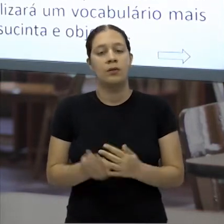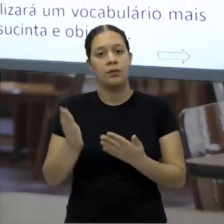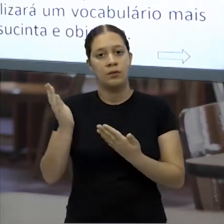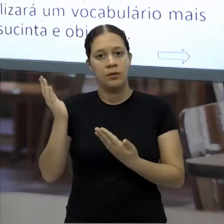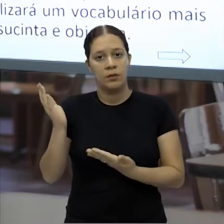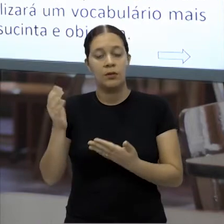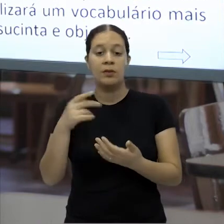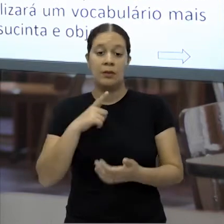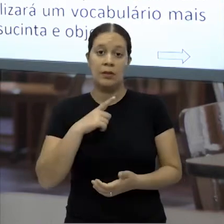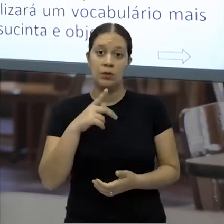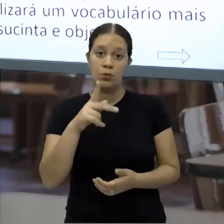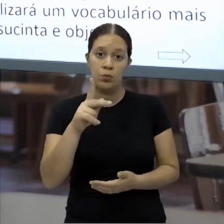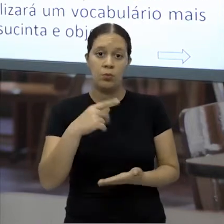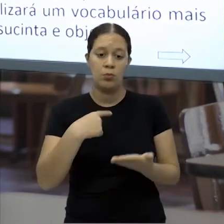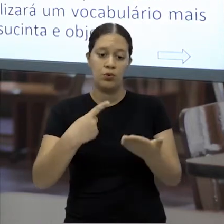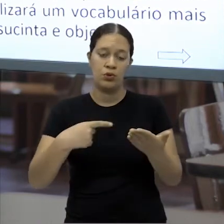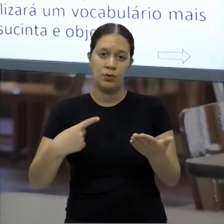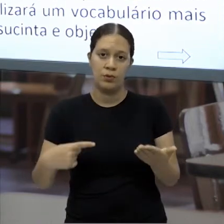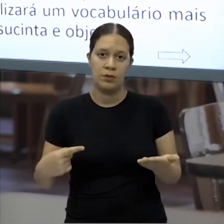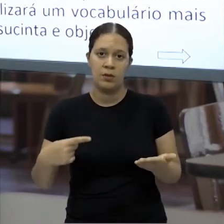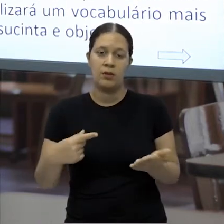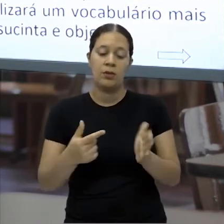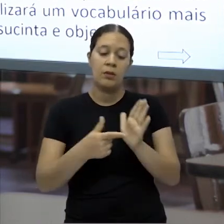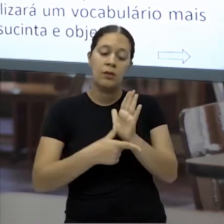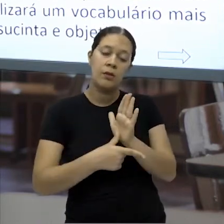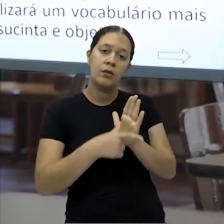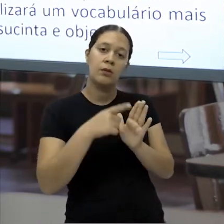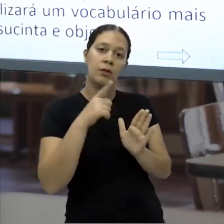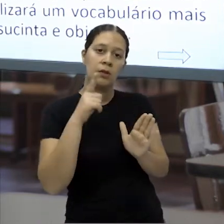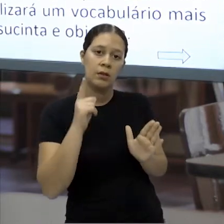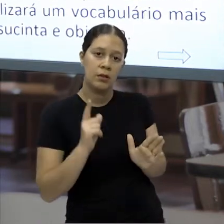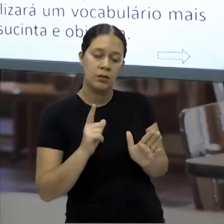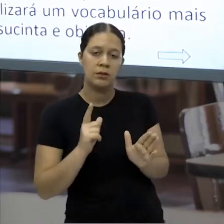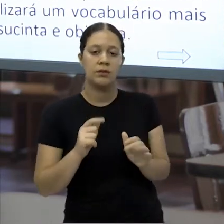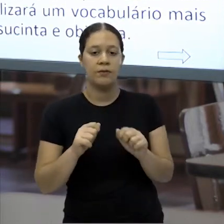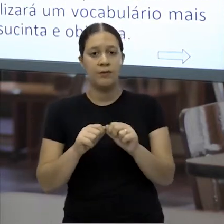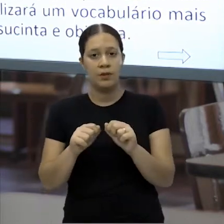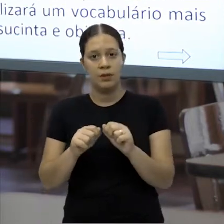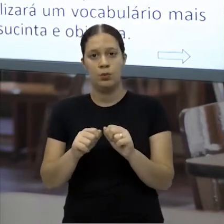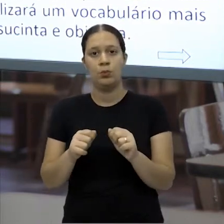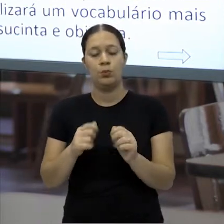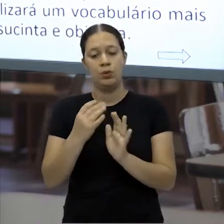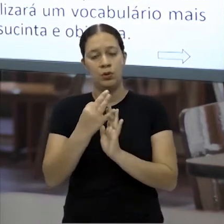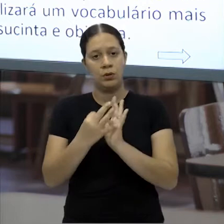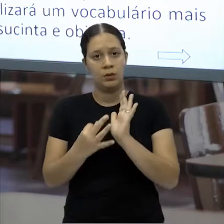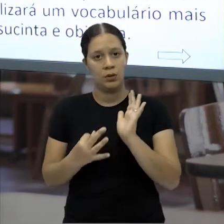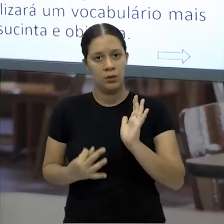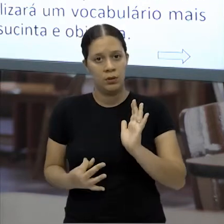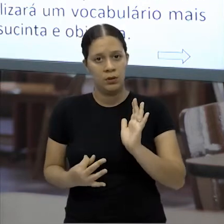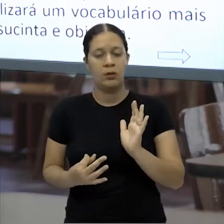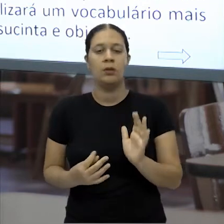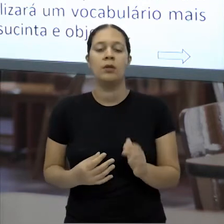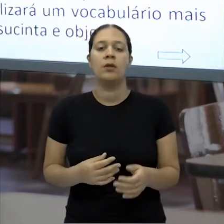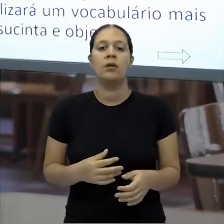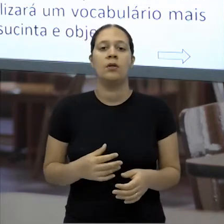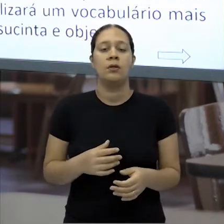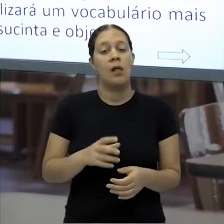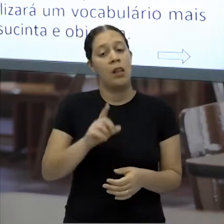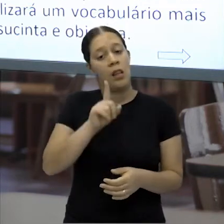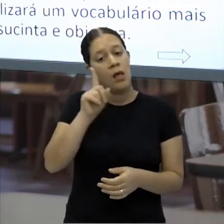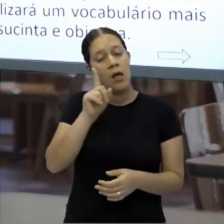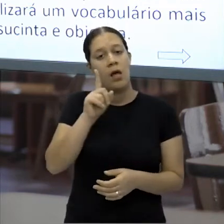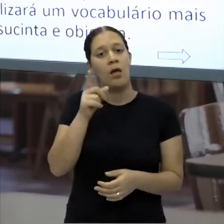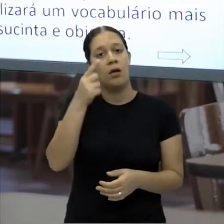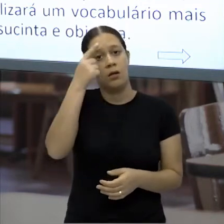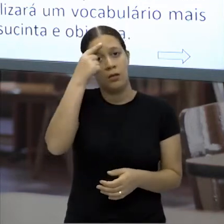que é esse aqui e está na tua apostila. Antes de ser criado esse texto aqui, na academia,